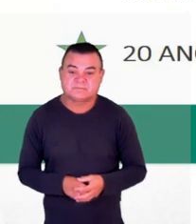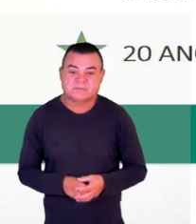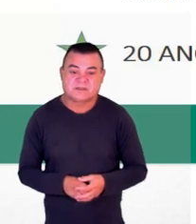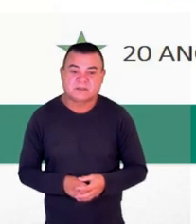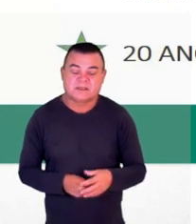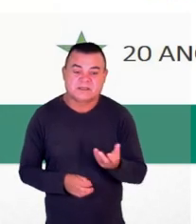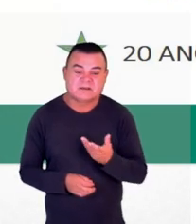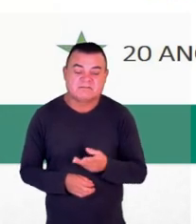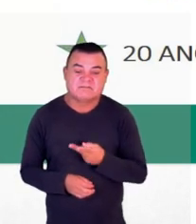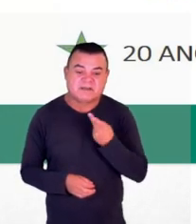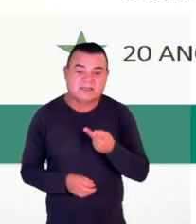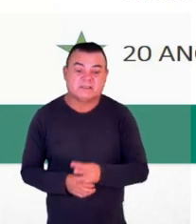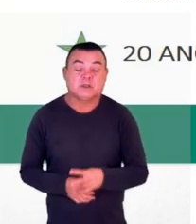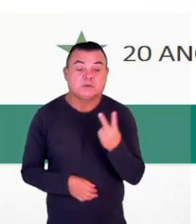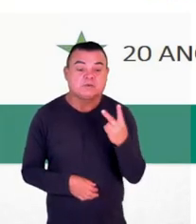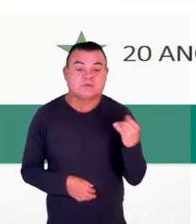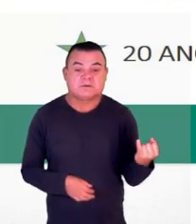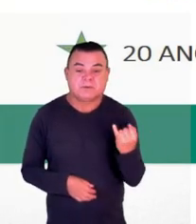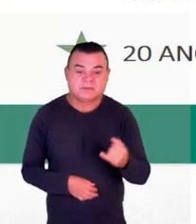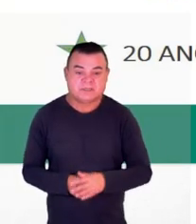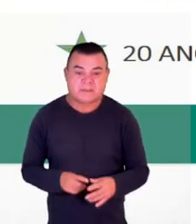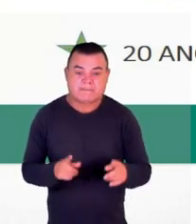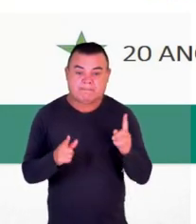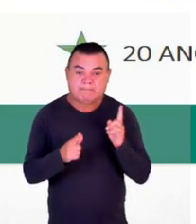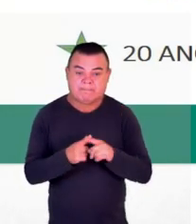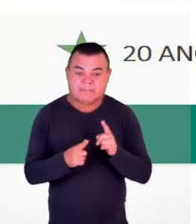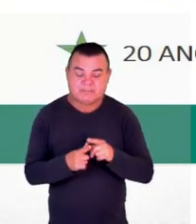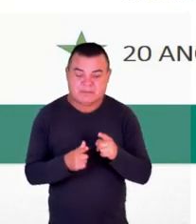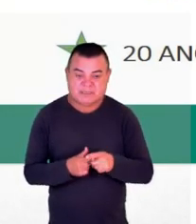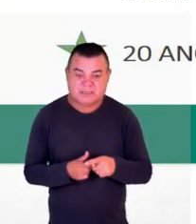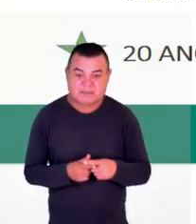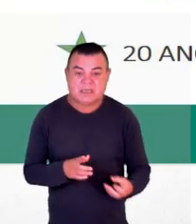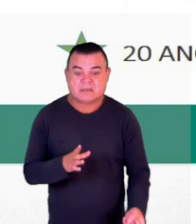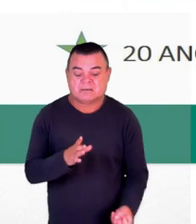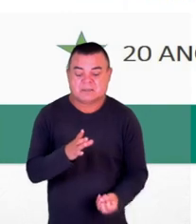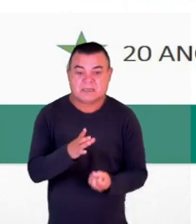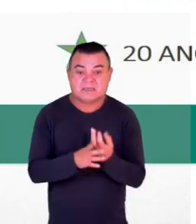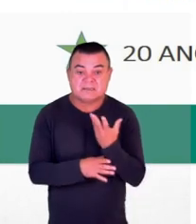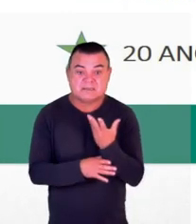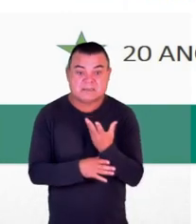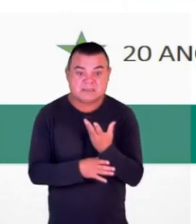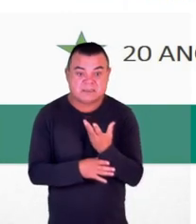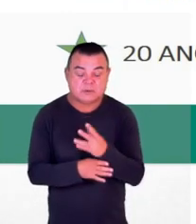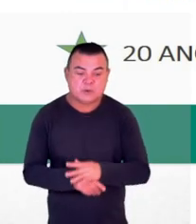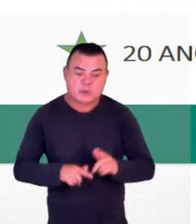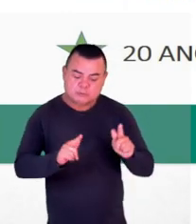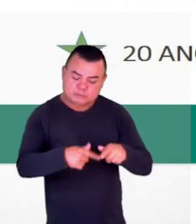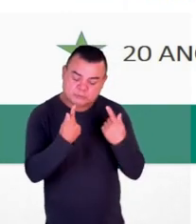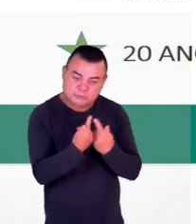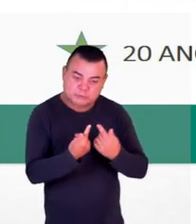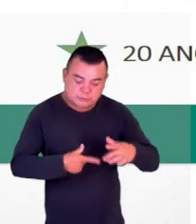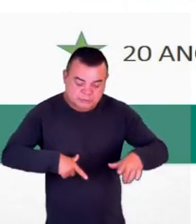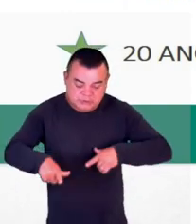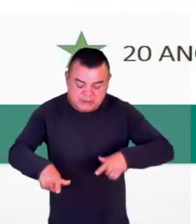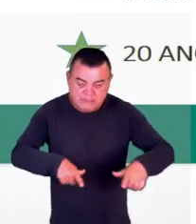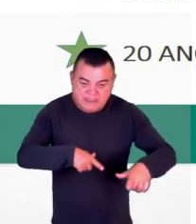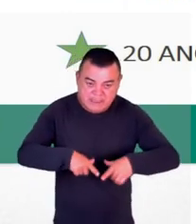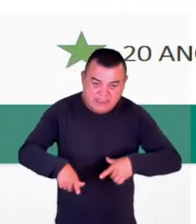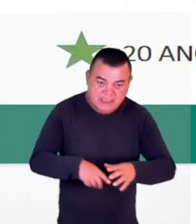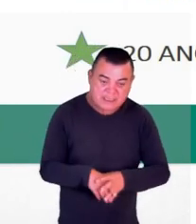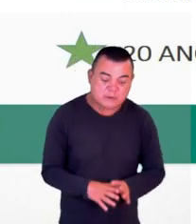falar de duas coisas que eu acho muito importantes um primeiro é justo a criação desses inúmeros grupos de trabalho comissões